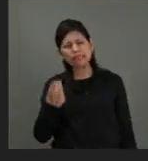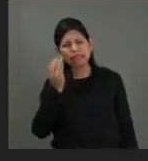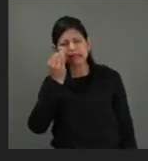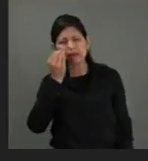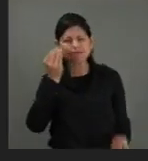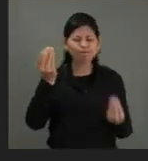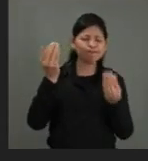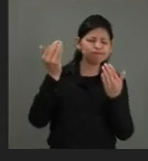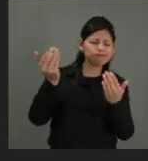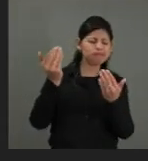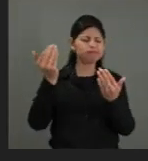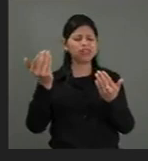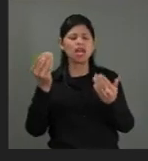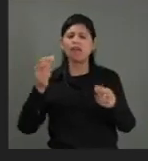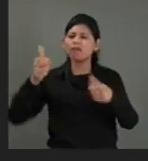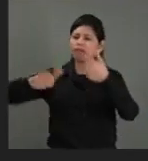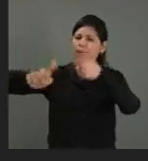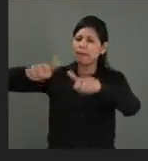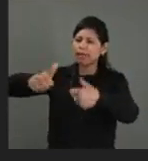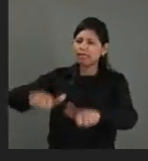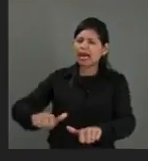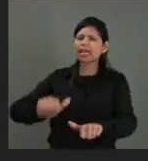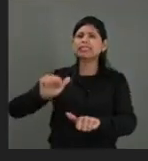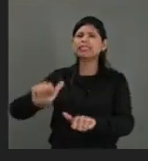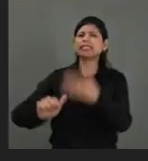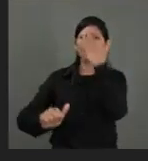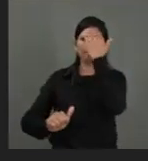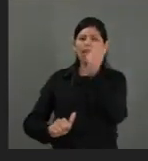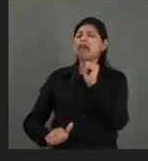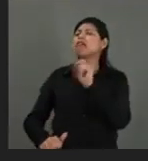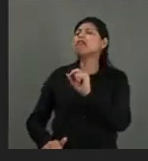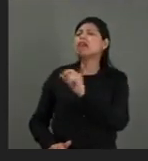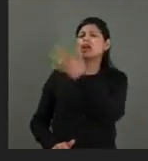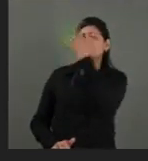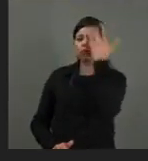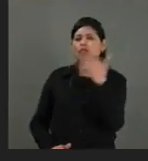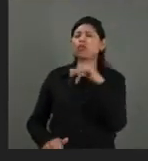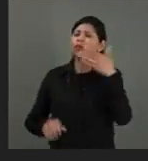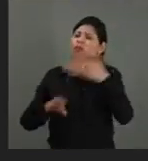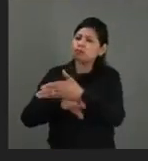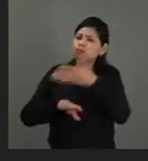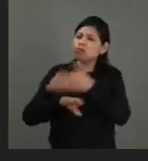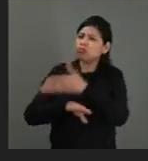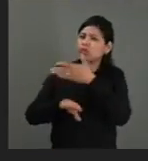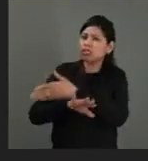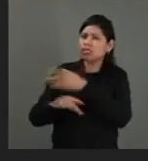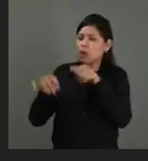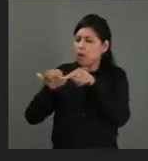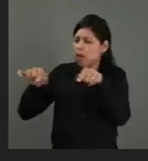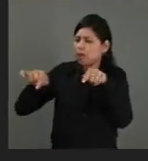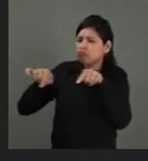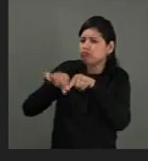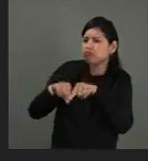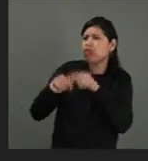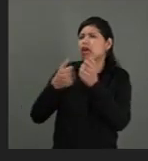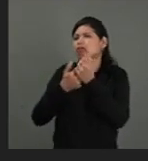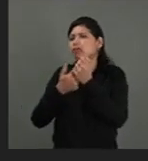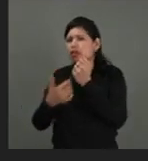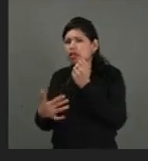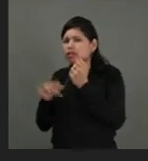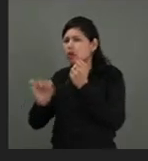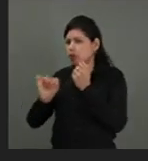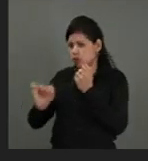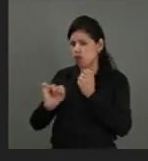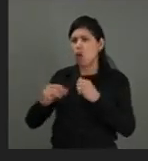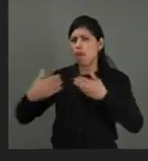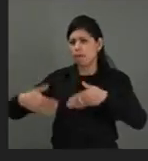dava para fazer uma análise prévia, de saber quem são as pessoas que frequentam ali as antessalas do Ministério da Justiça? 2